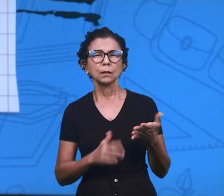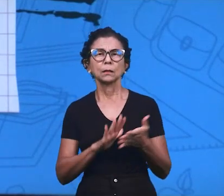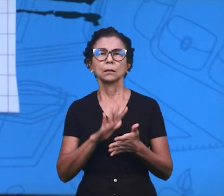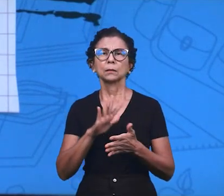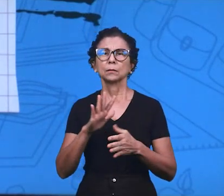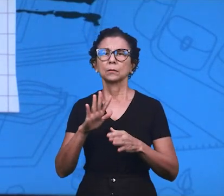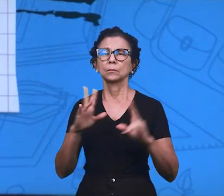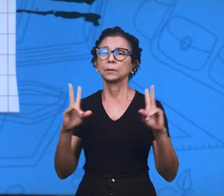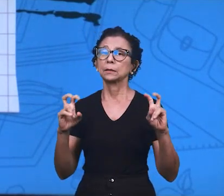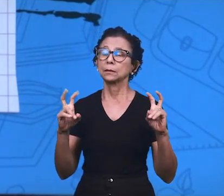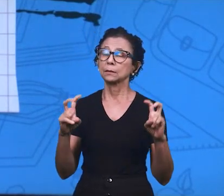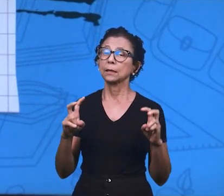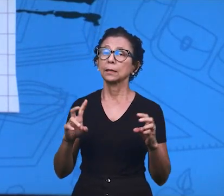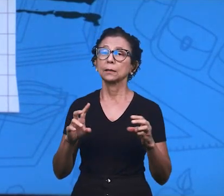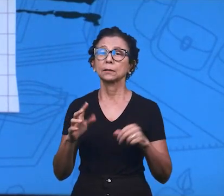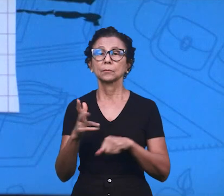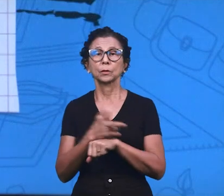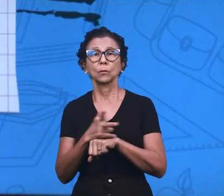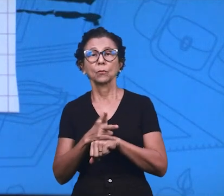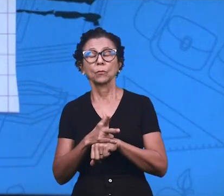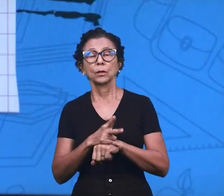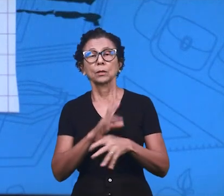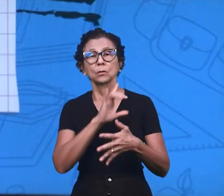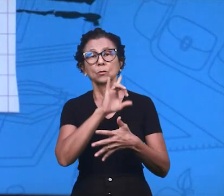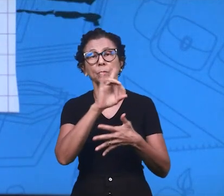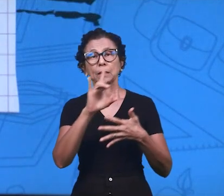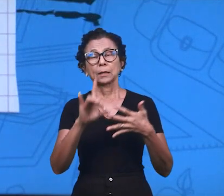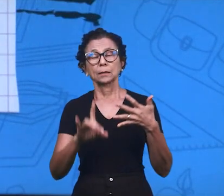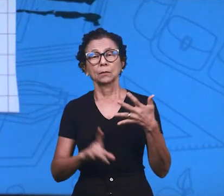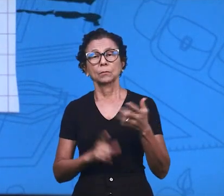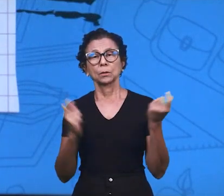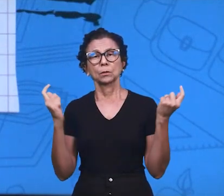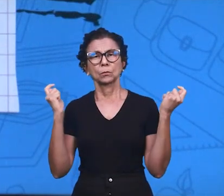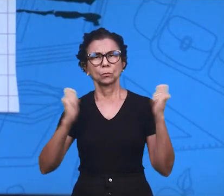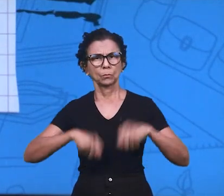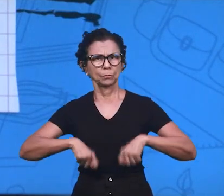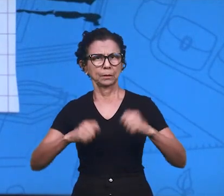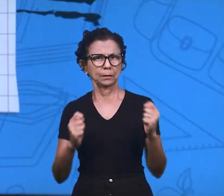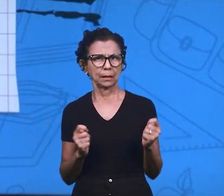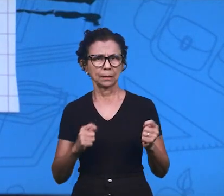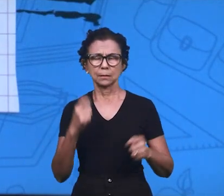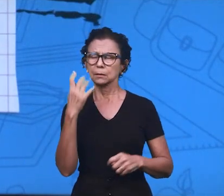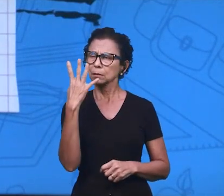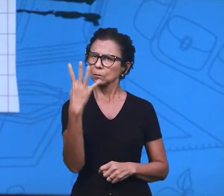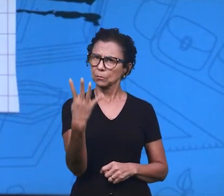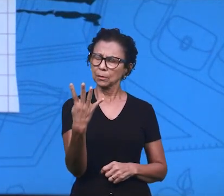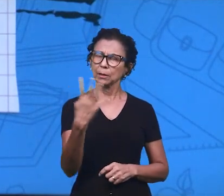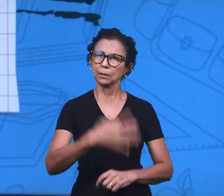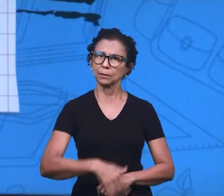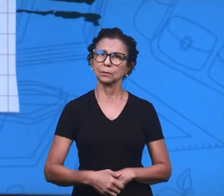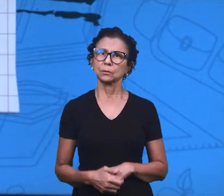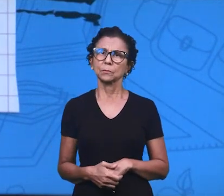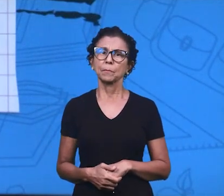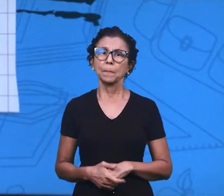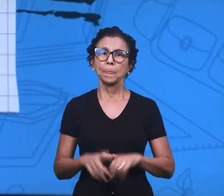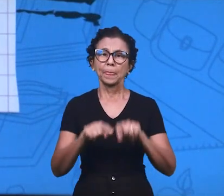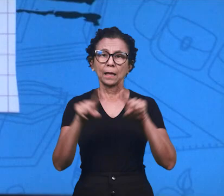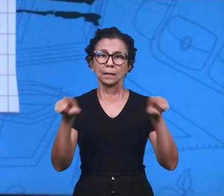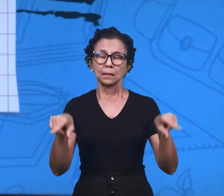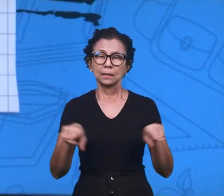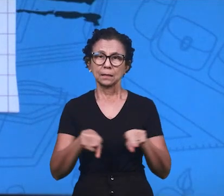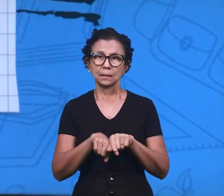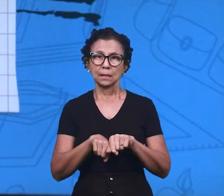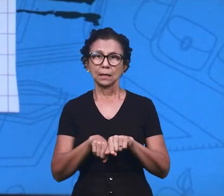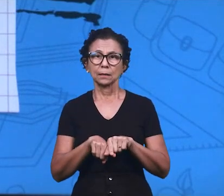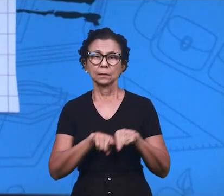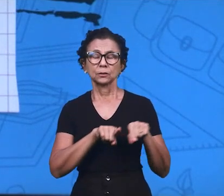vídeo para cada competência, e agora nós vamos avaliar a competência 4. A competência 4, eu procuro trabalhar até em sala de aula, eu uso muito a